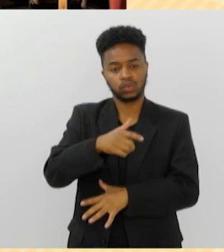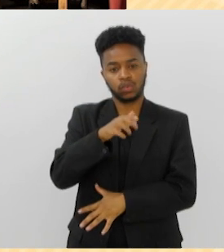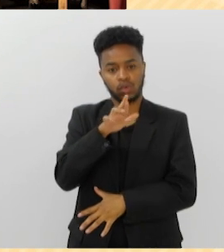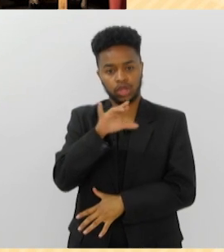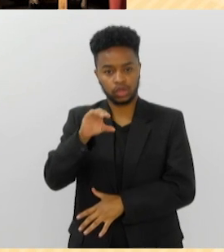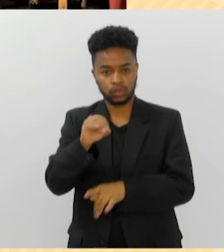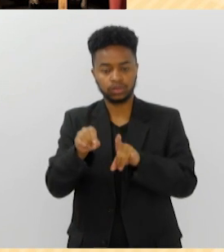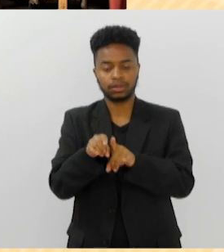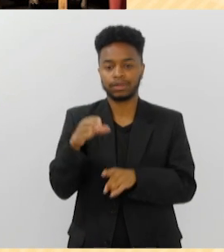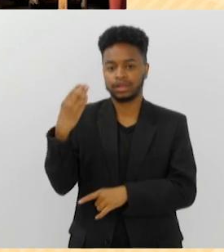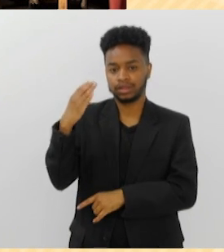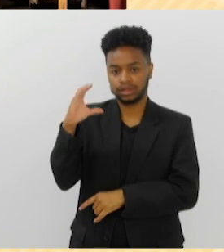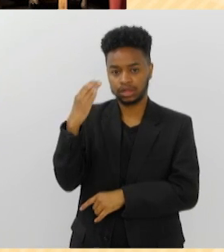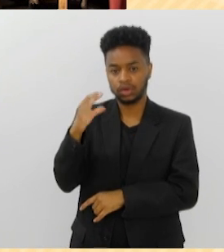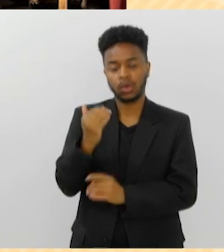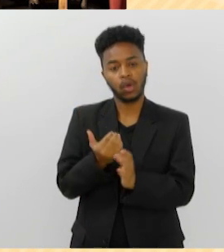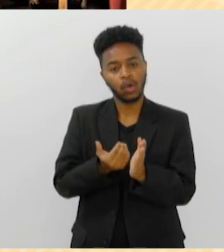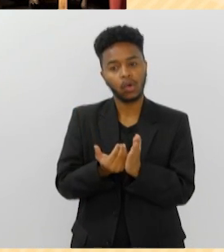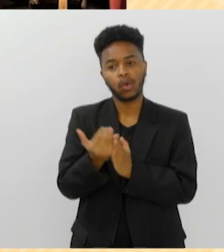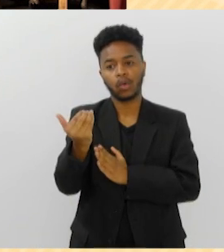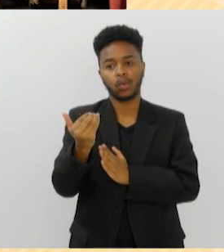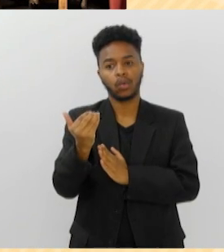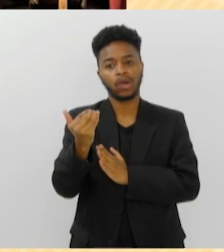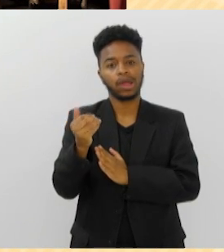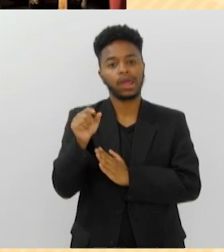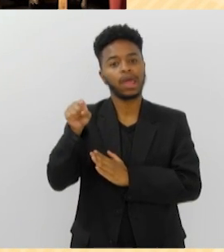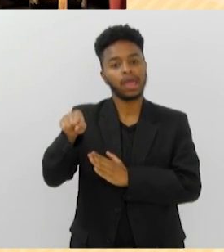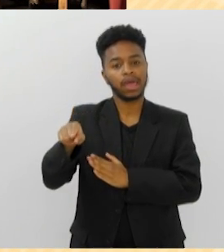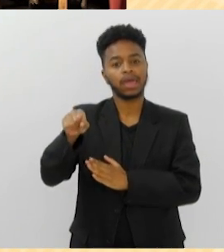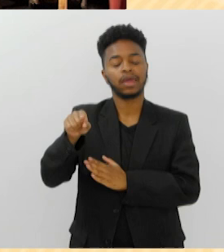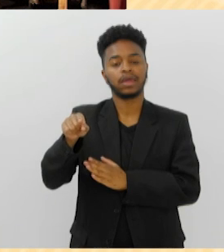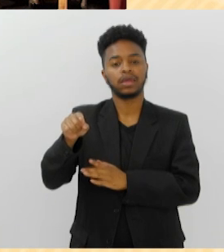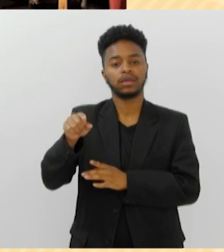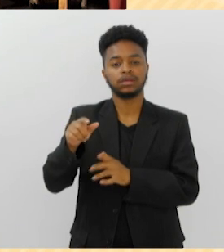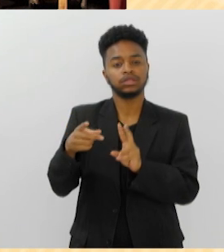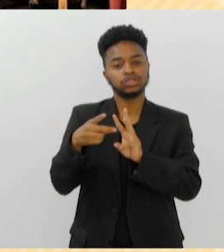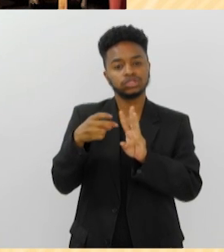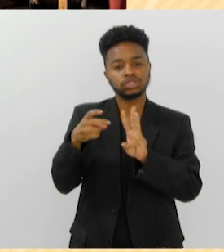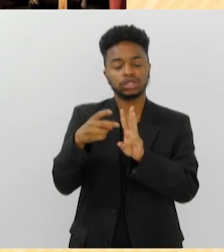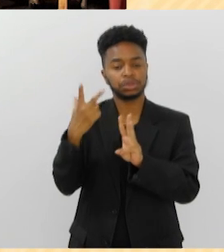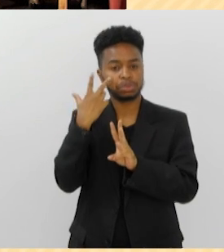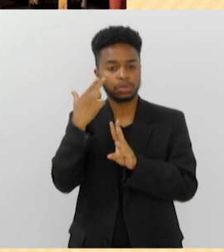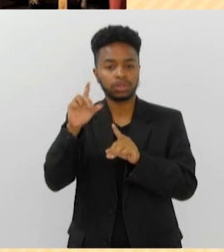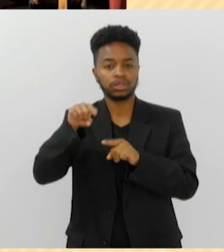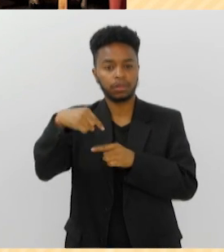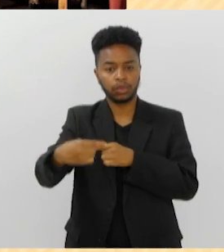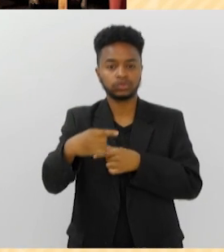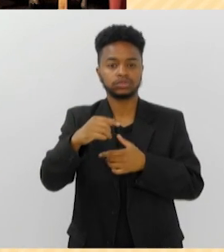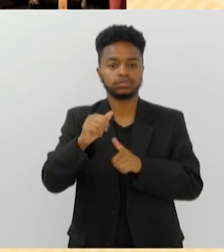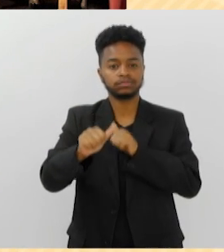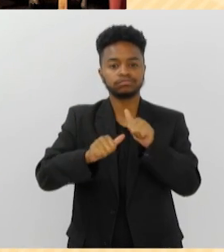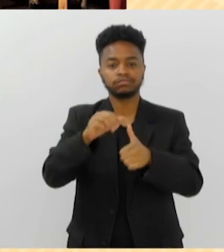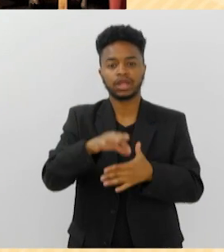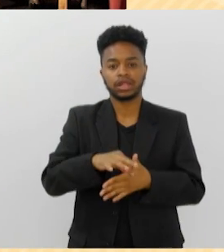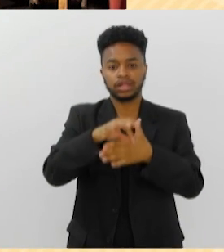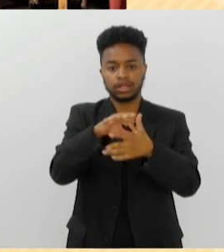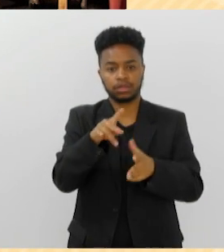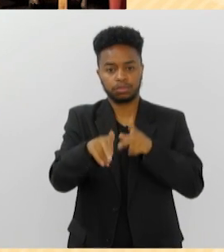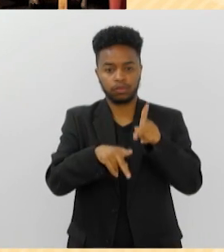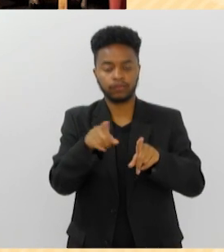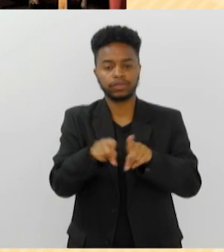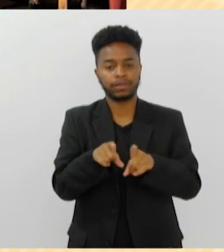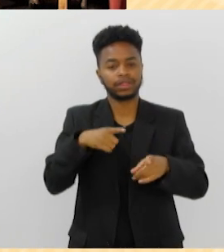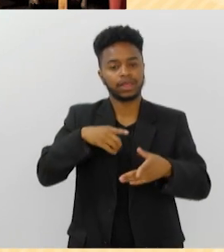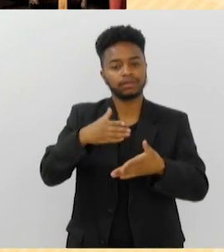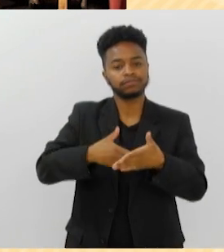e Niterói, desde sua condição como indivíduo comum até se tornar líder de seu povo, enfrentando decisões